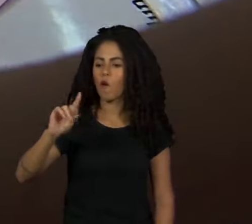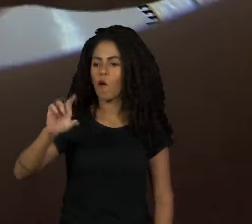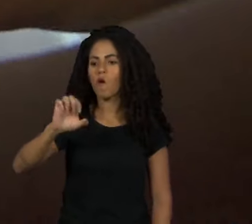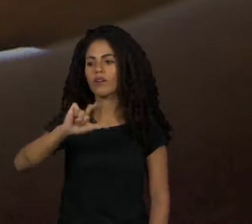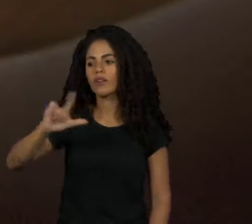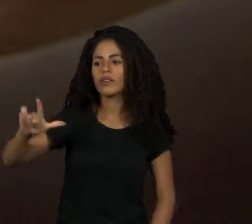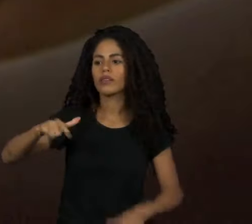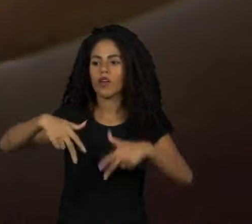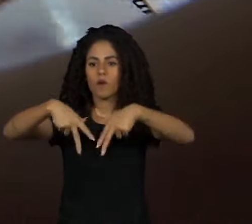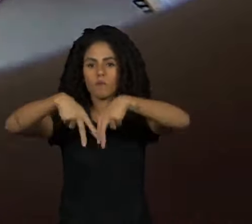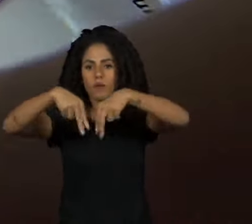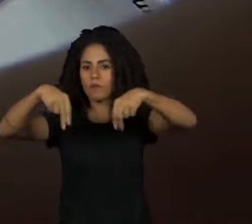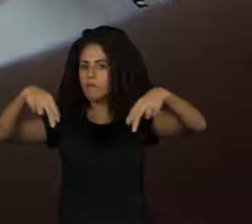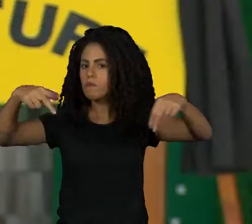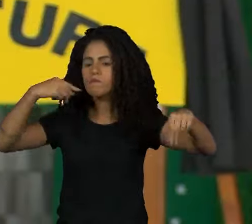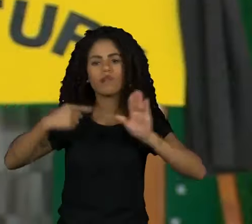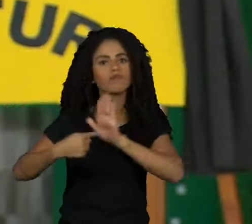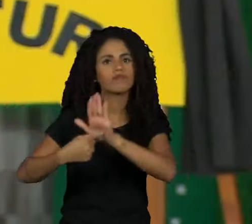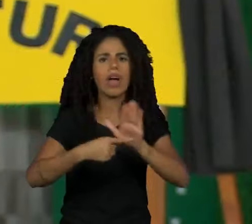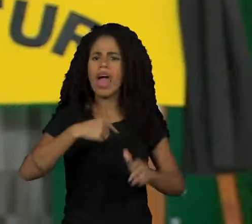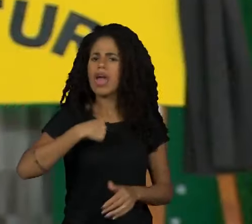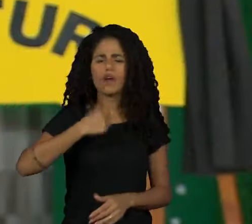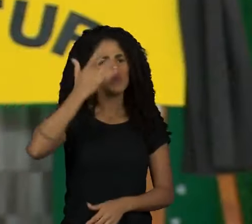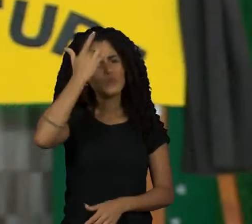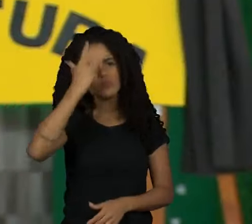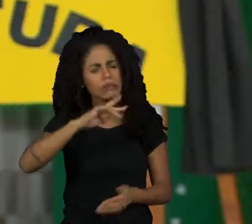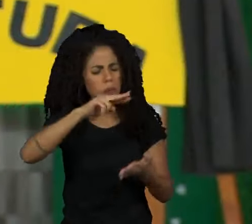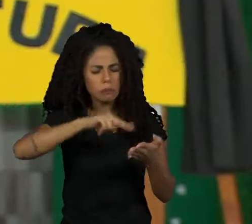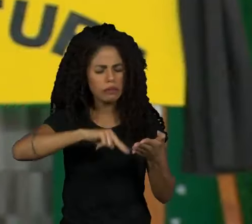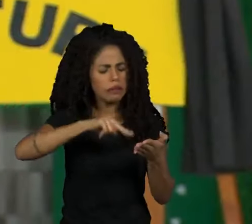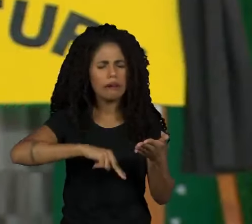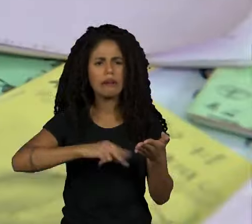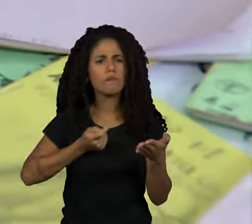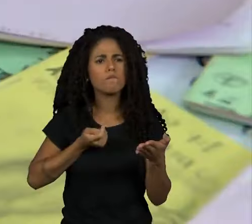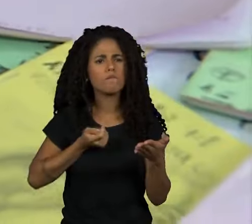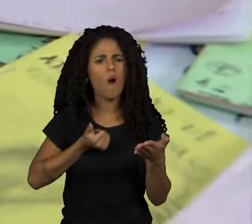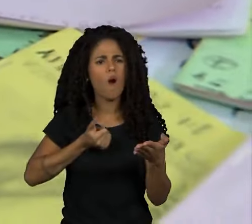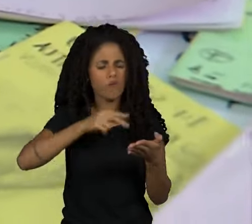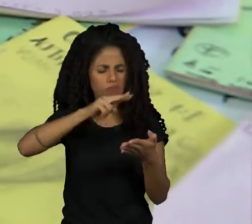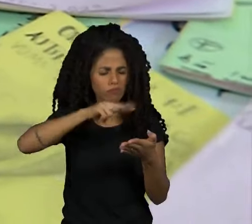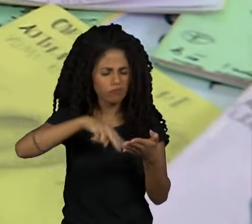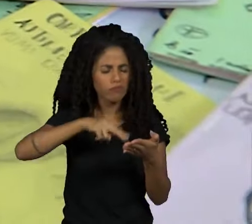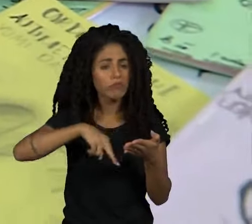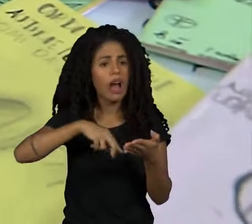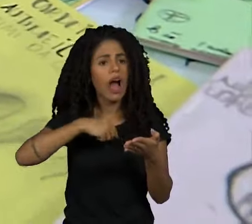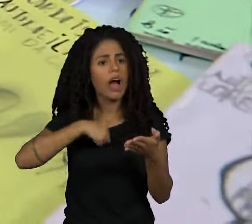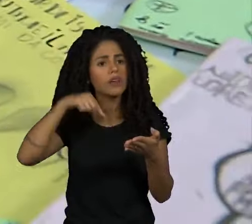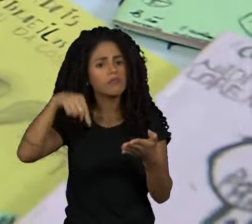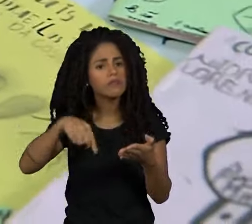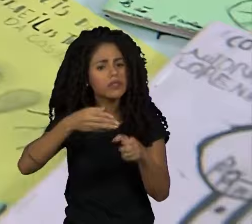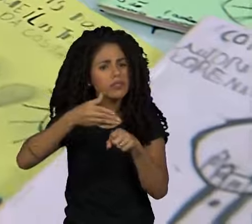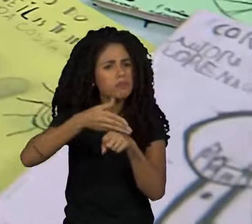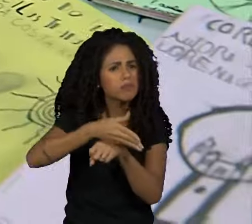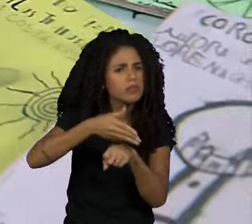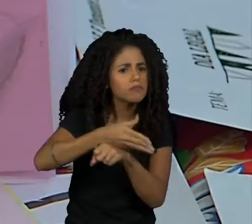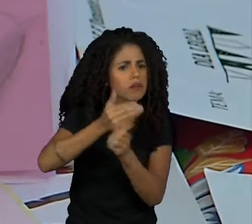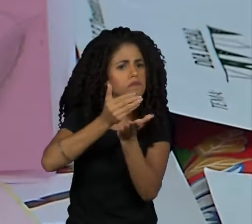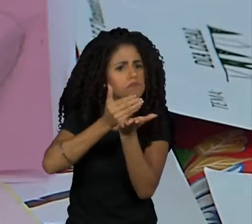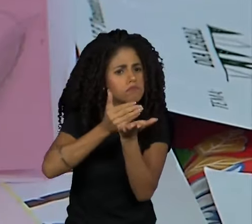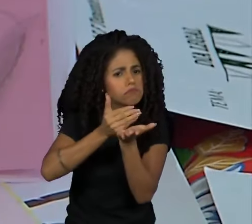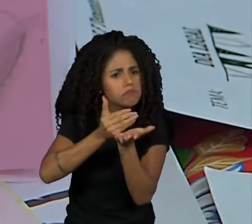de alfabetização. Eu não sabia ler mesmo. Aí eu vim pra cá. Aí eu comecei